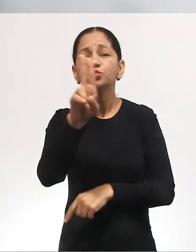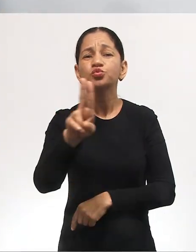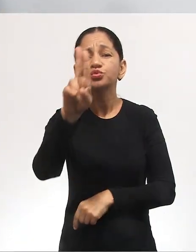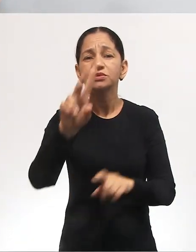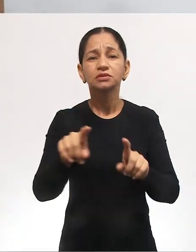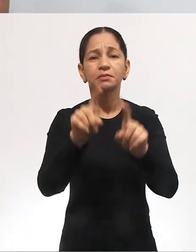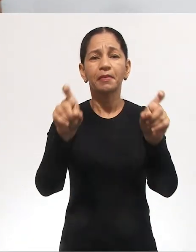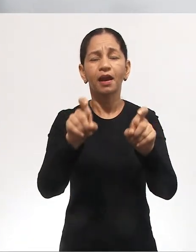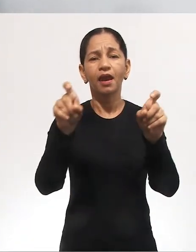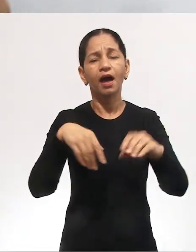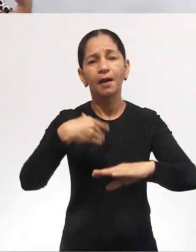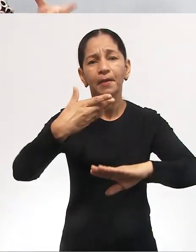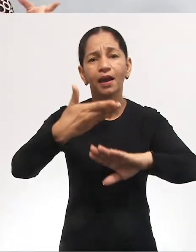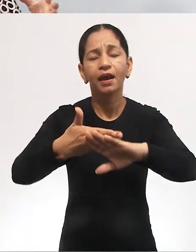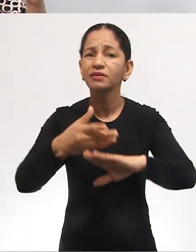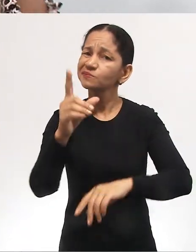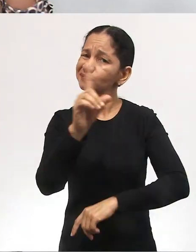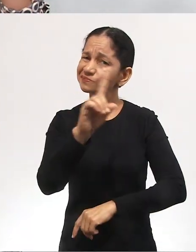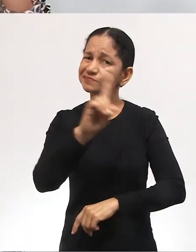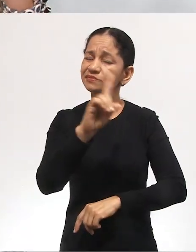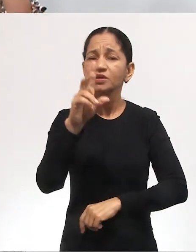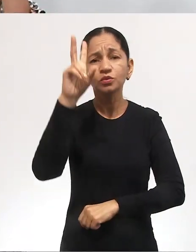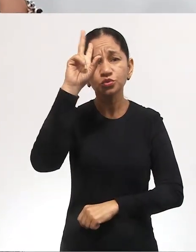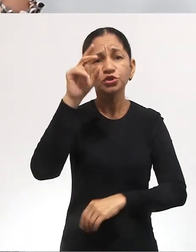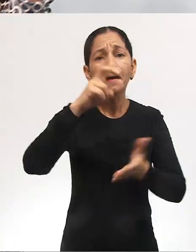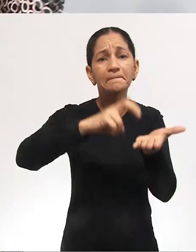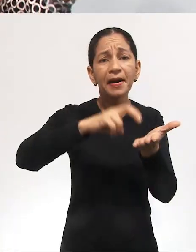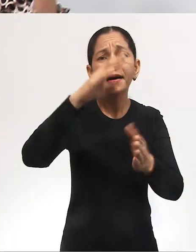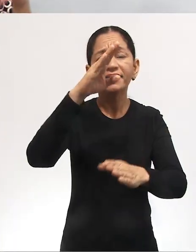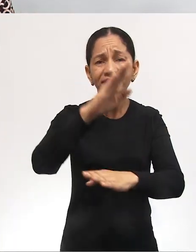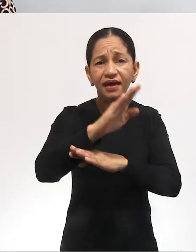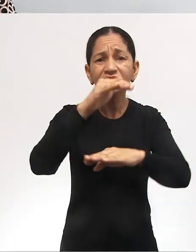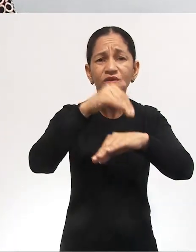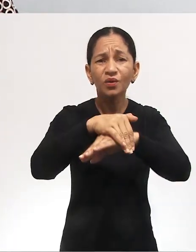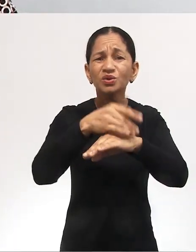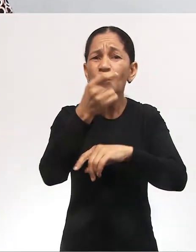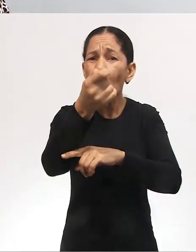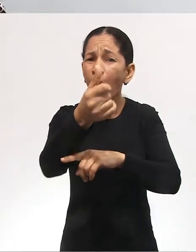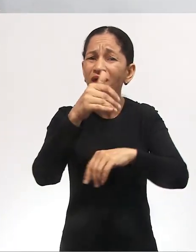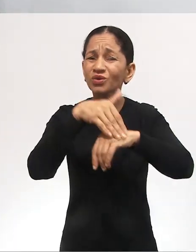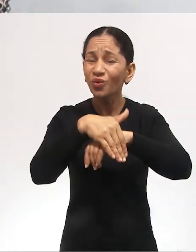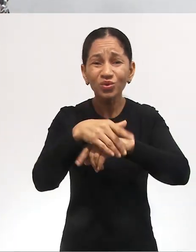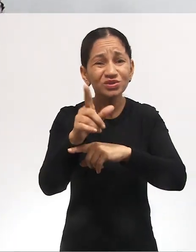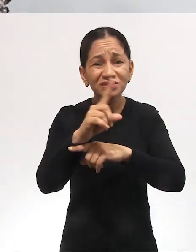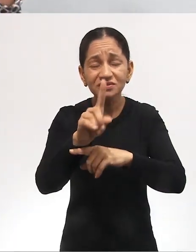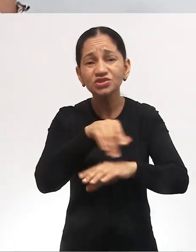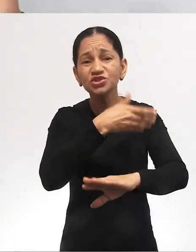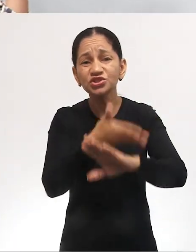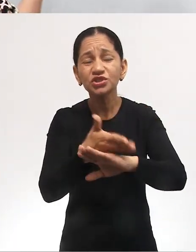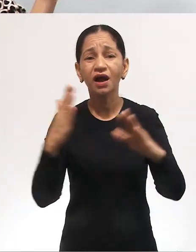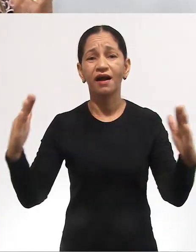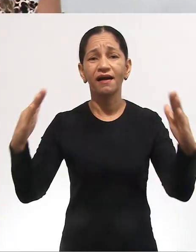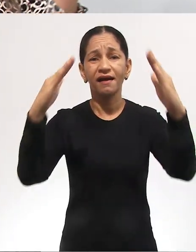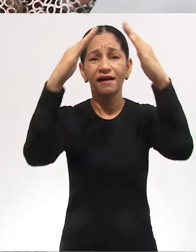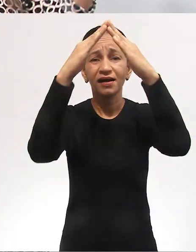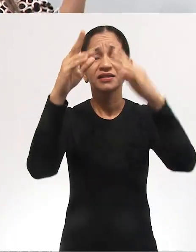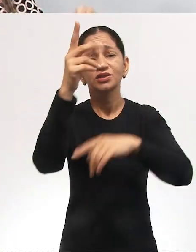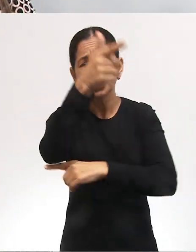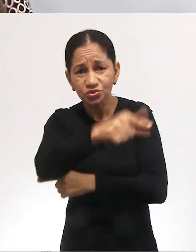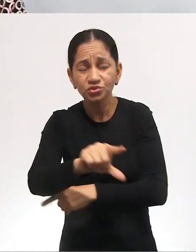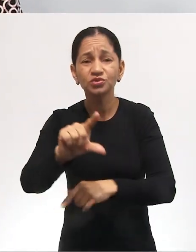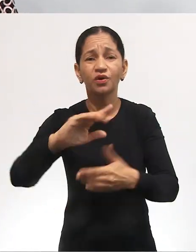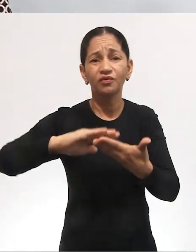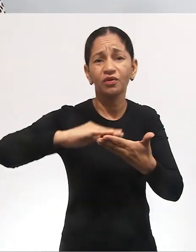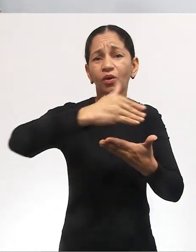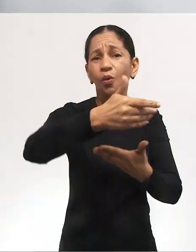de tela. Então, às vezes, você já passa o dia inteiro na frente de um computador no seu local de trabalho. Chega em casa, vai ficar no computador para desenvolver alguma